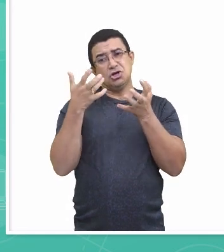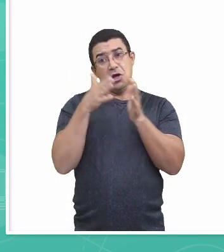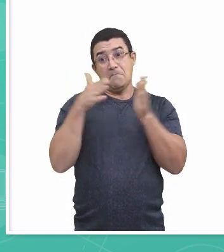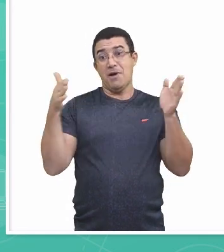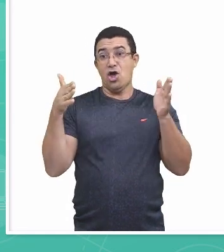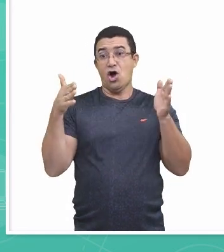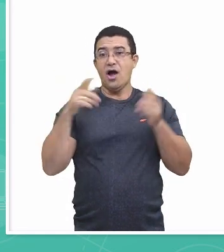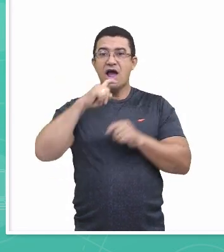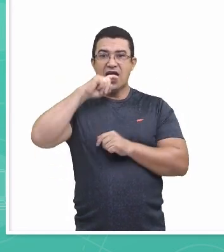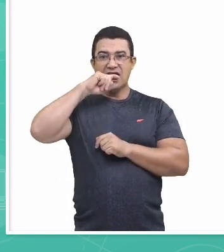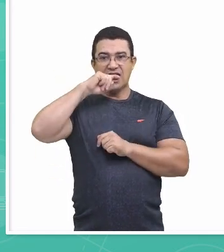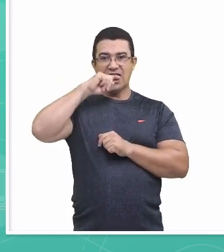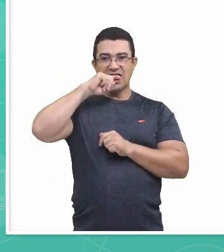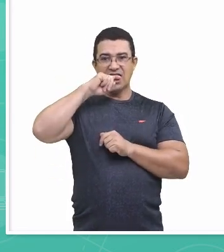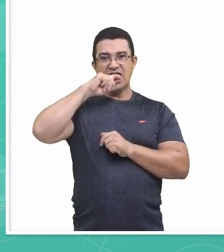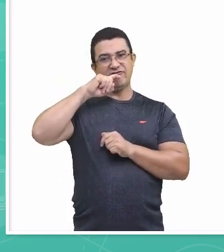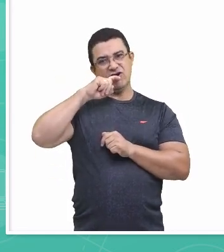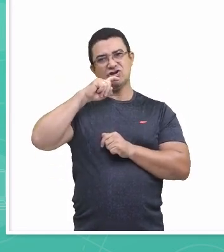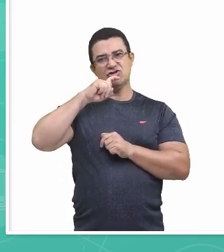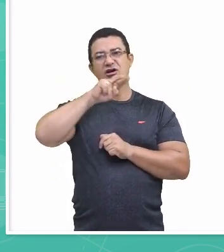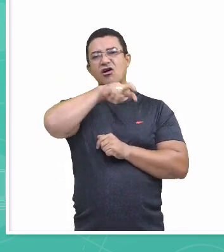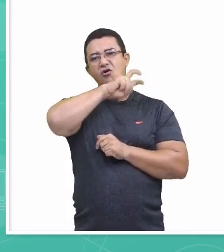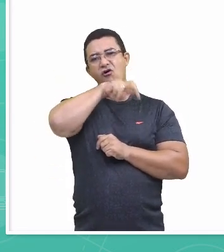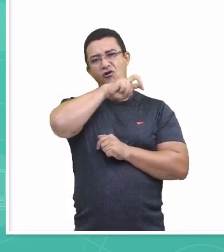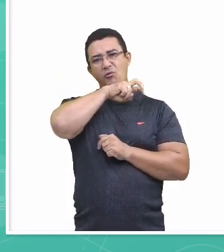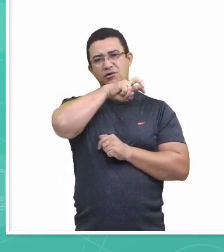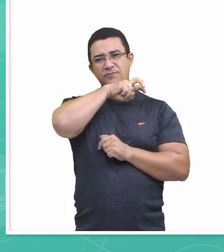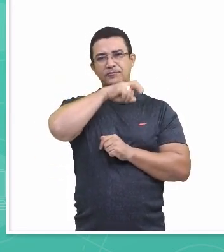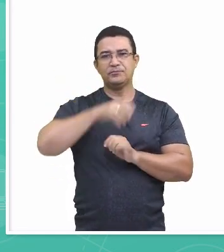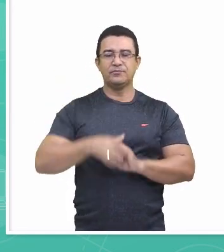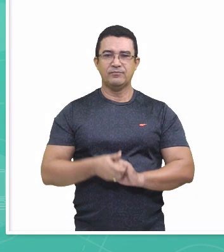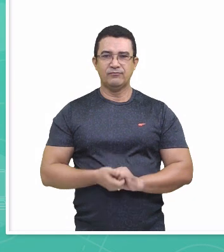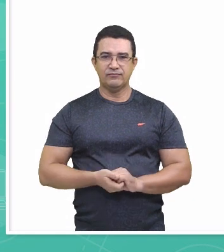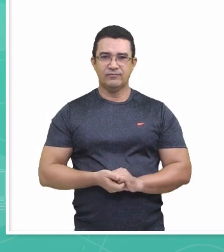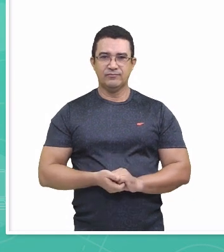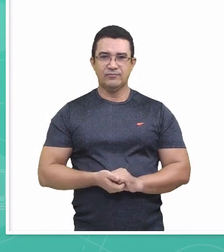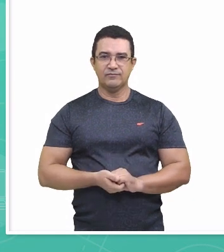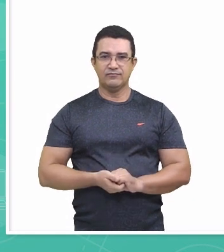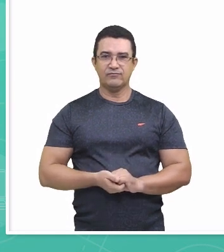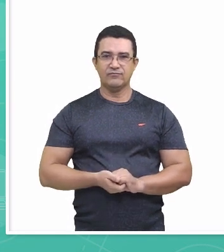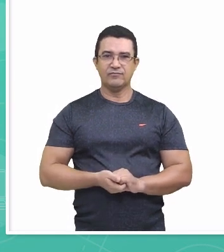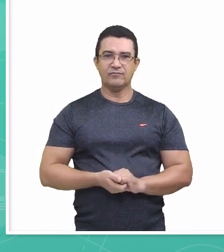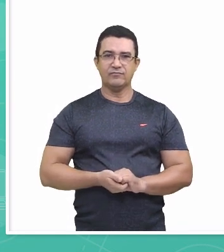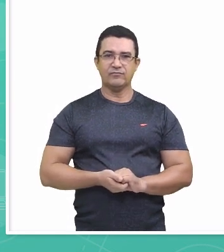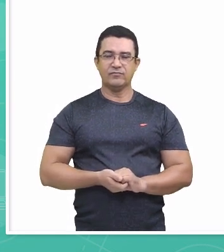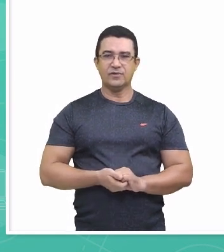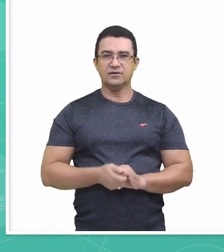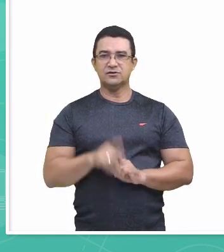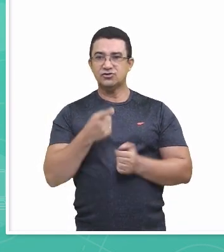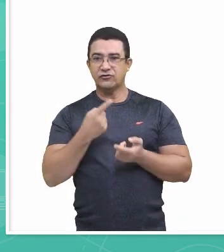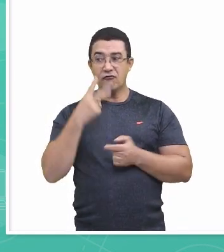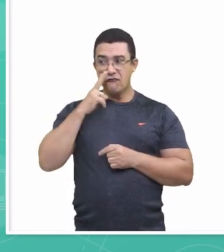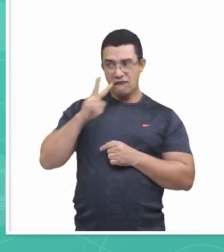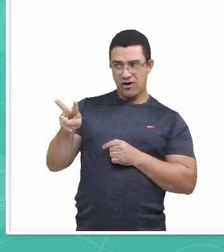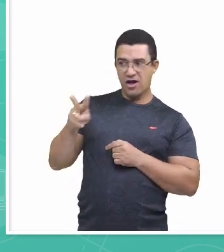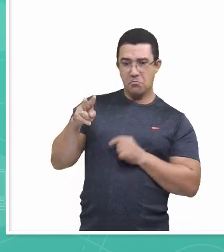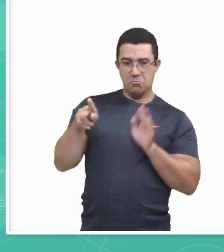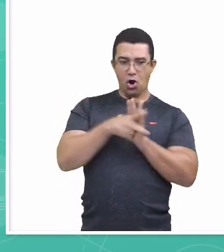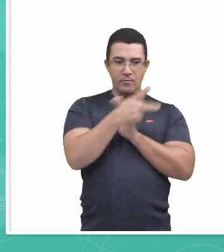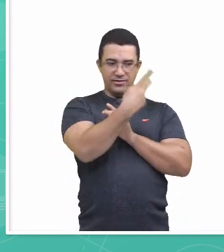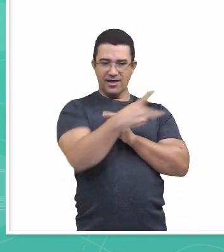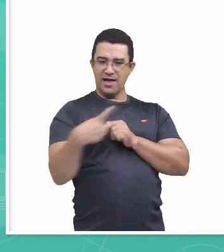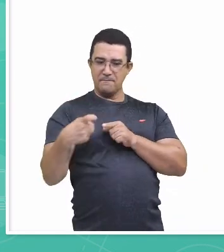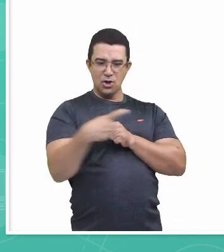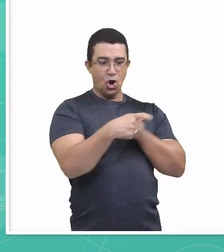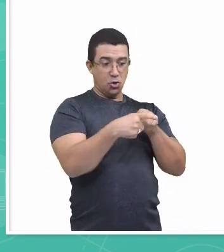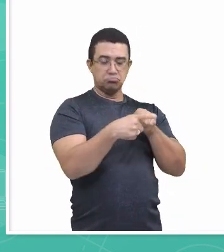isso invejava as características físicas da serpente. Em lugar de apreciar os próprios atributos,